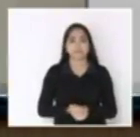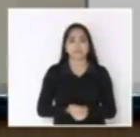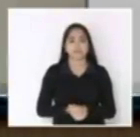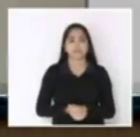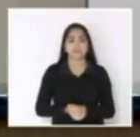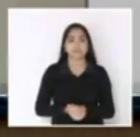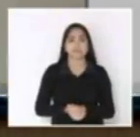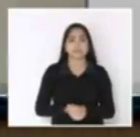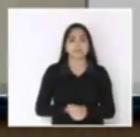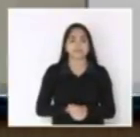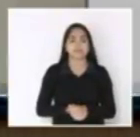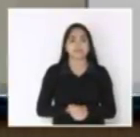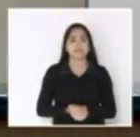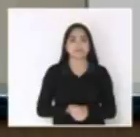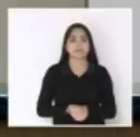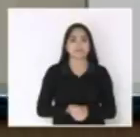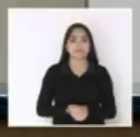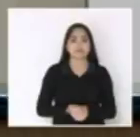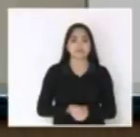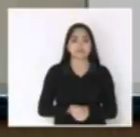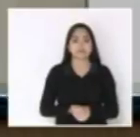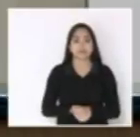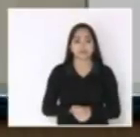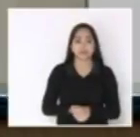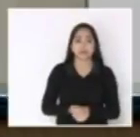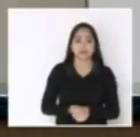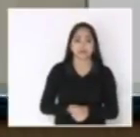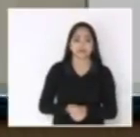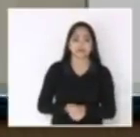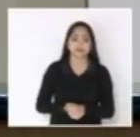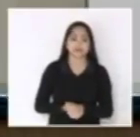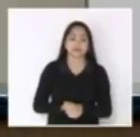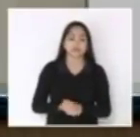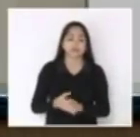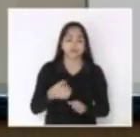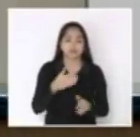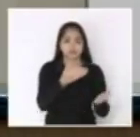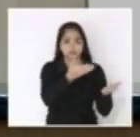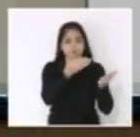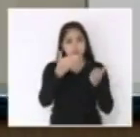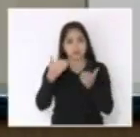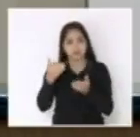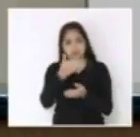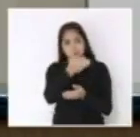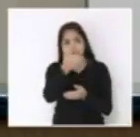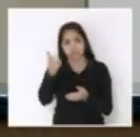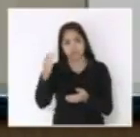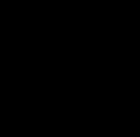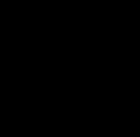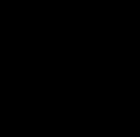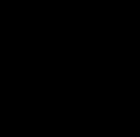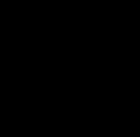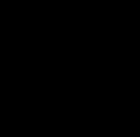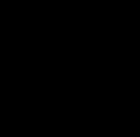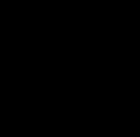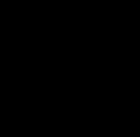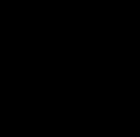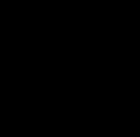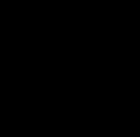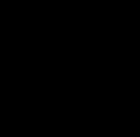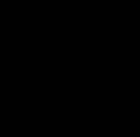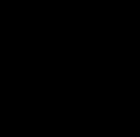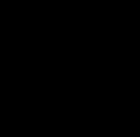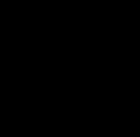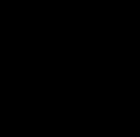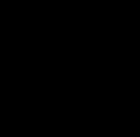Antes de conceder aí a palavra ao deputado Natalino, gostaria de convidar todos vocês aí, do CTG, do MTG,